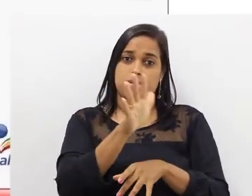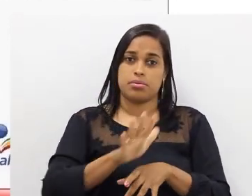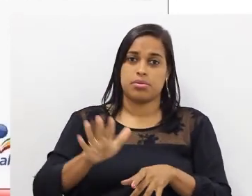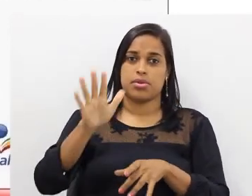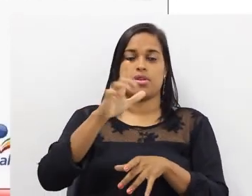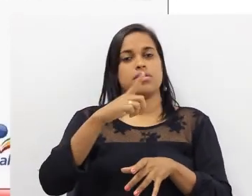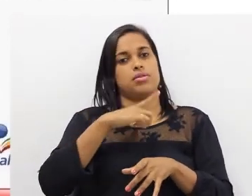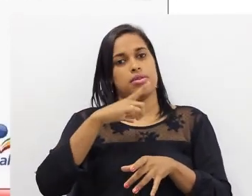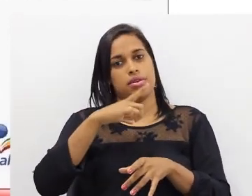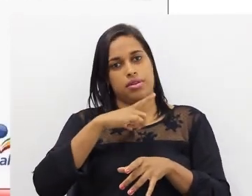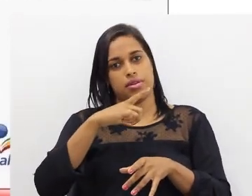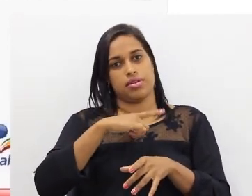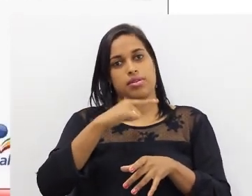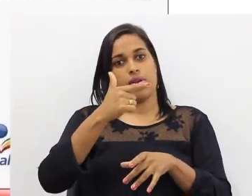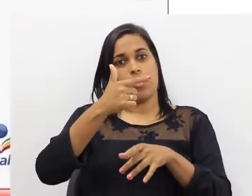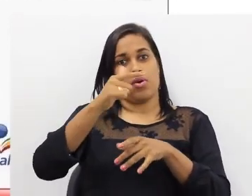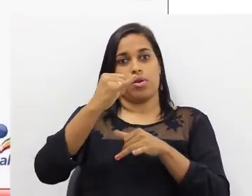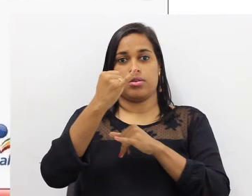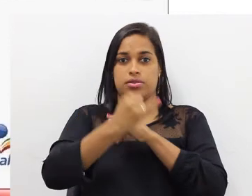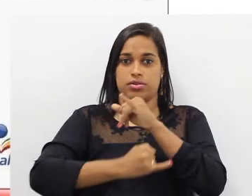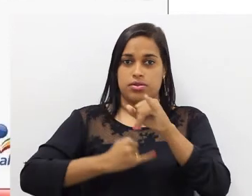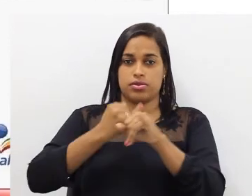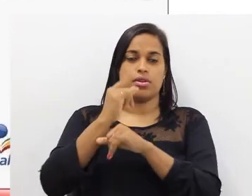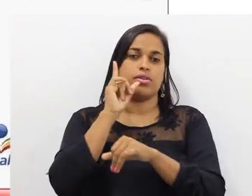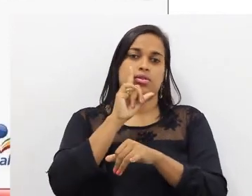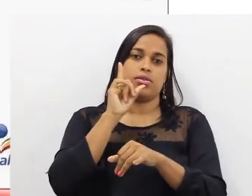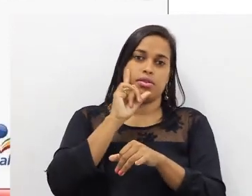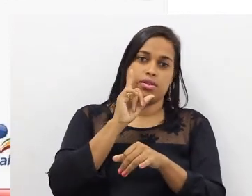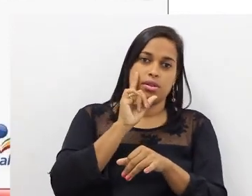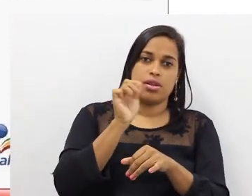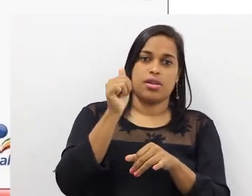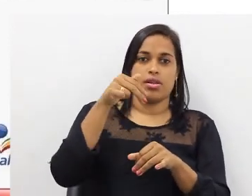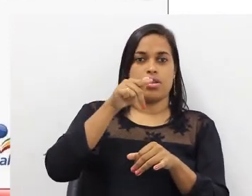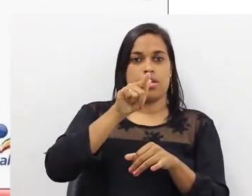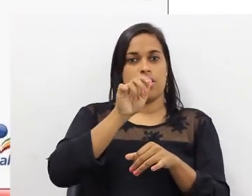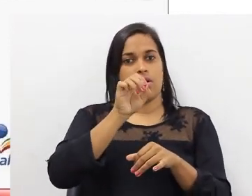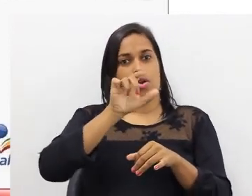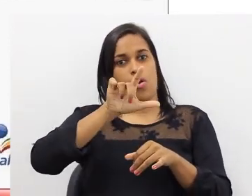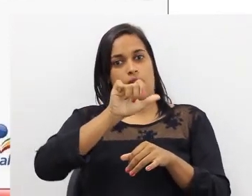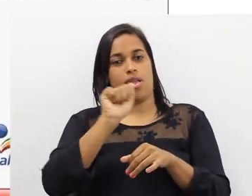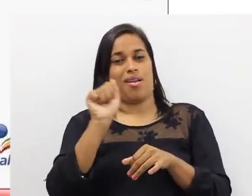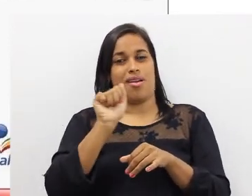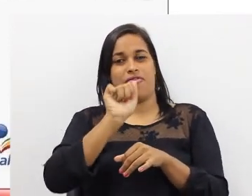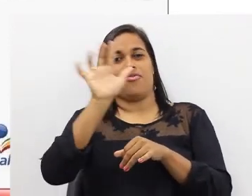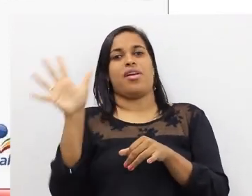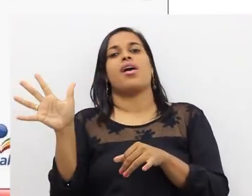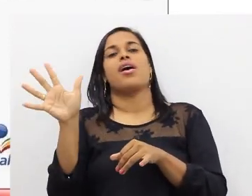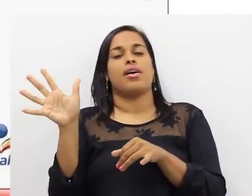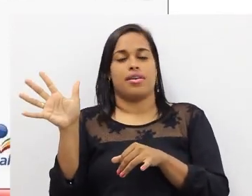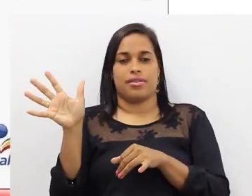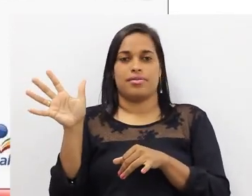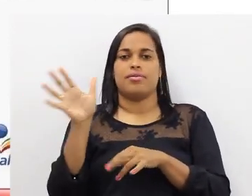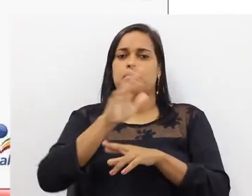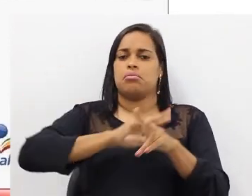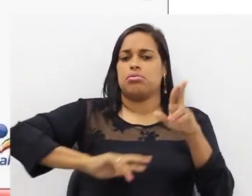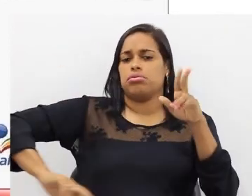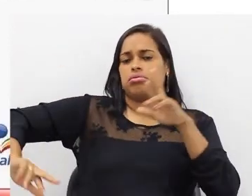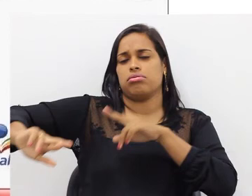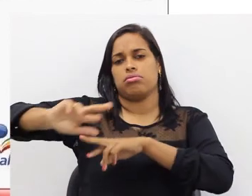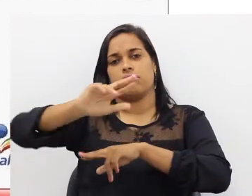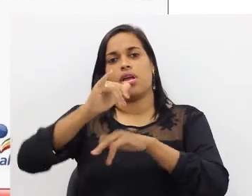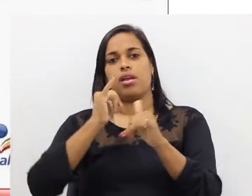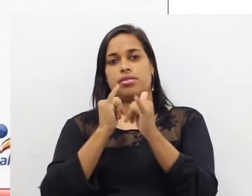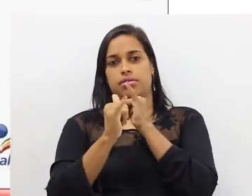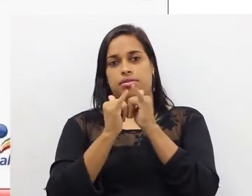que tem uma filial nos Estados Unidos, outra filial lá em Angola, e elas podem se comunicar na boa usando a própria estrutura da